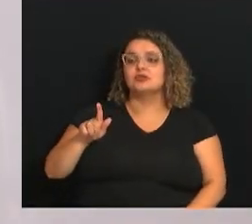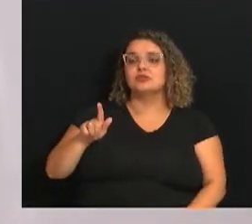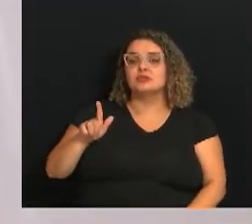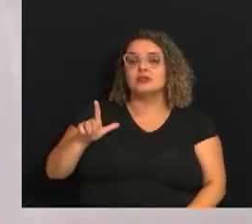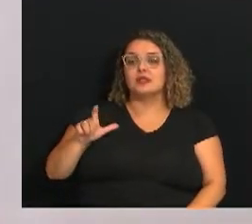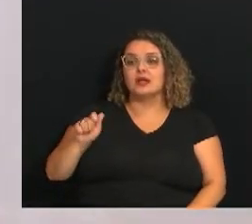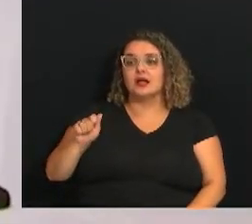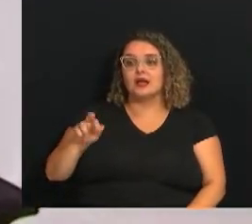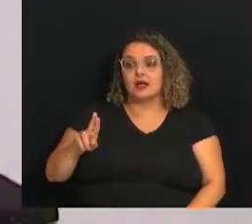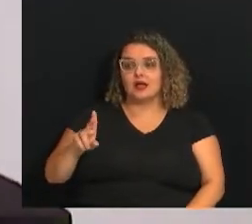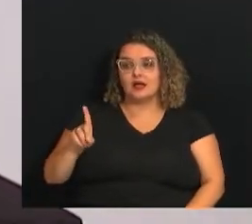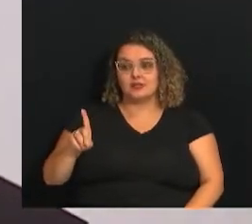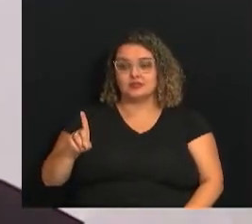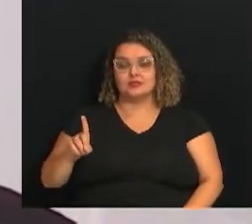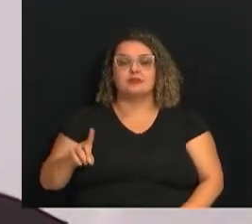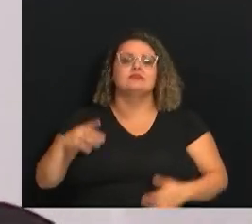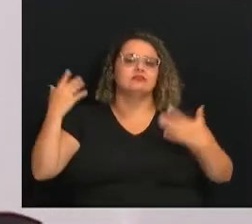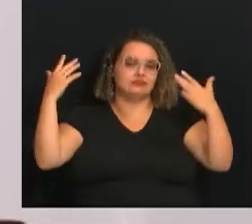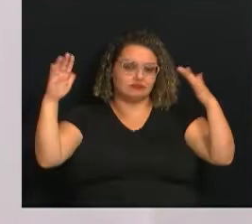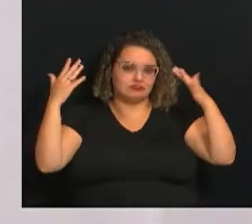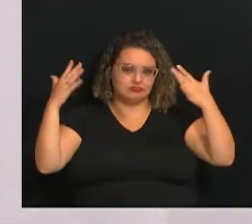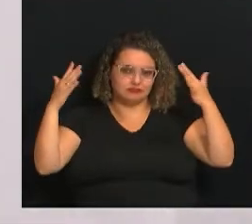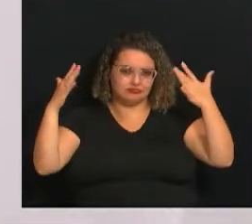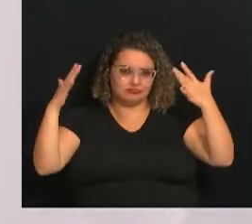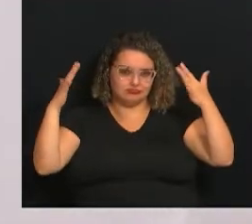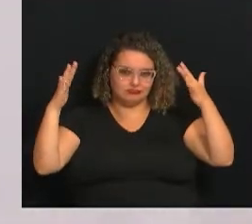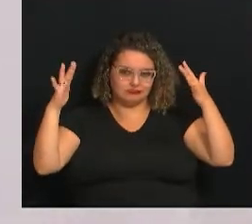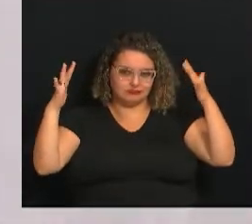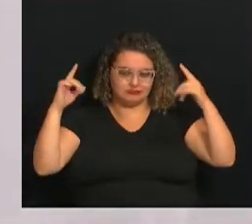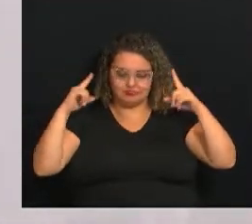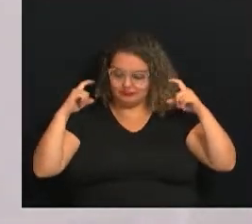de muitos aplausos.